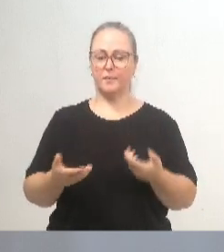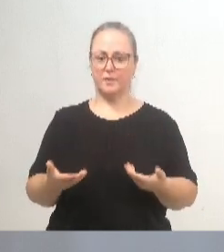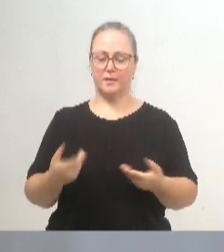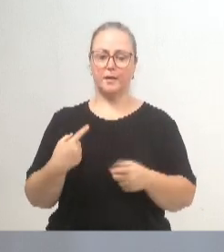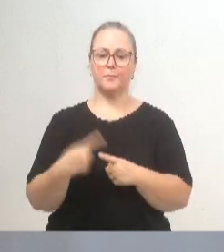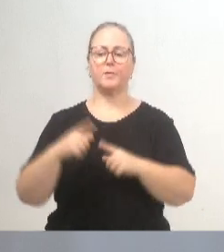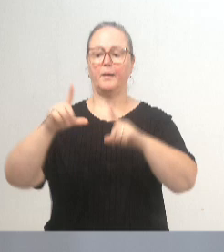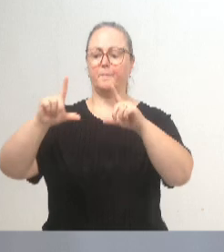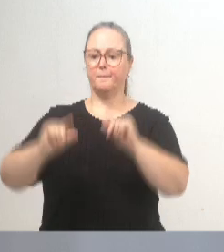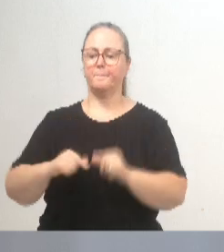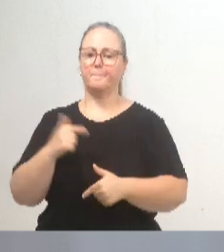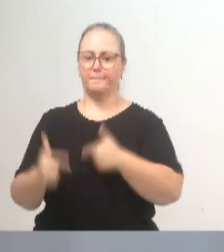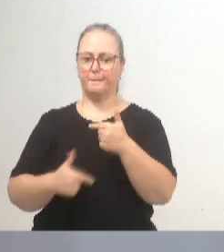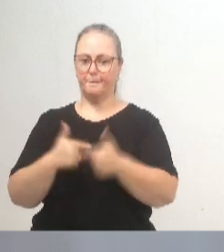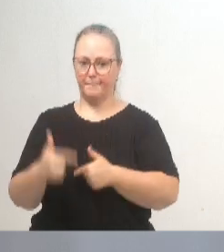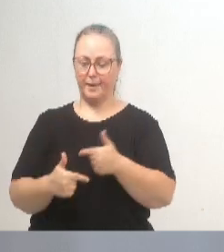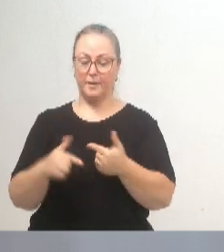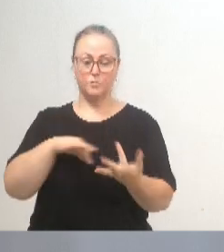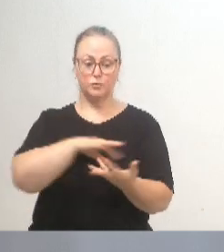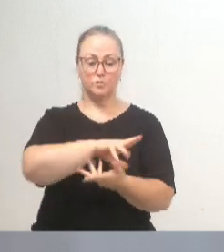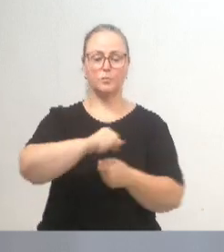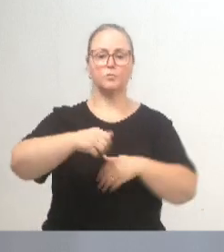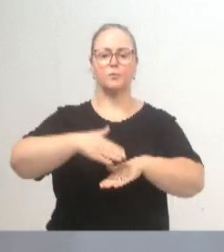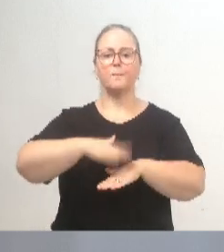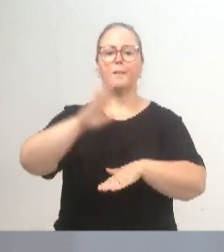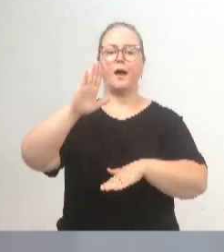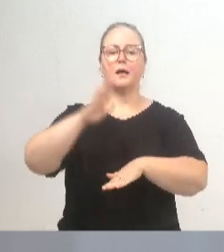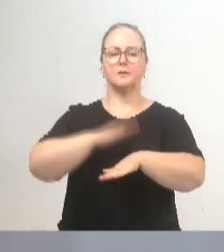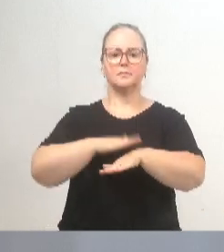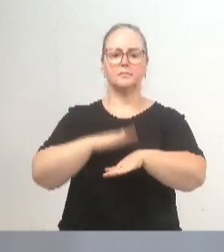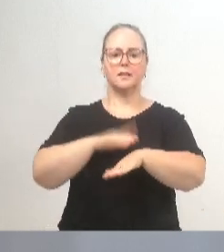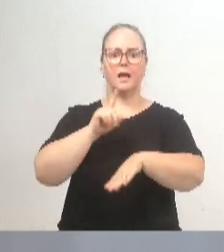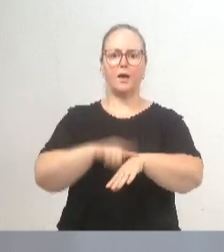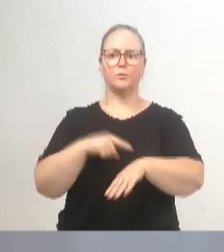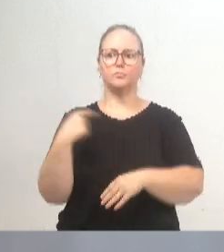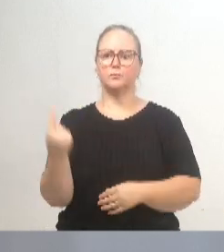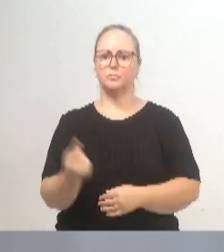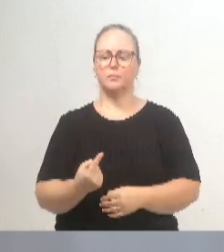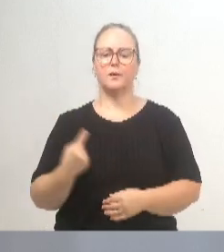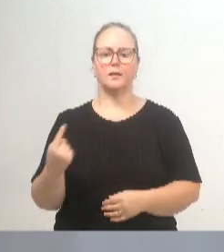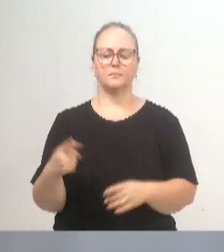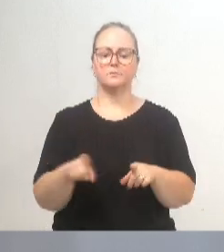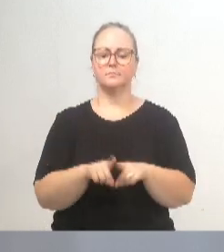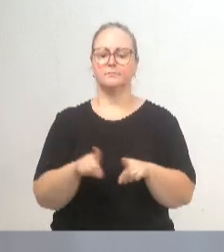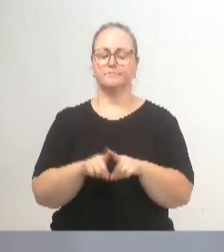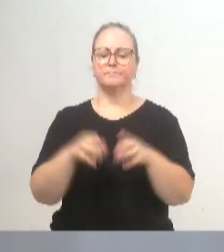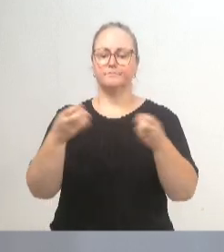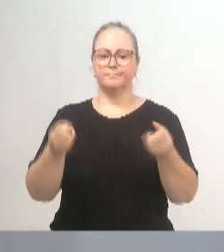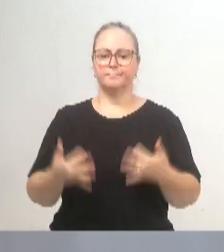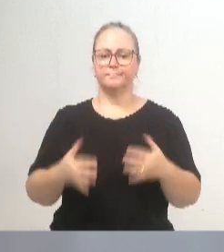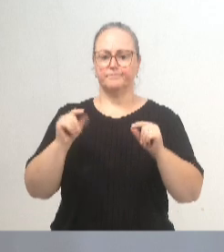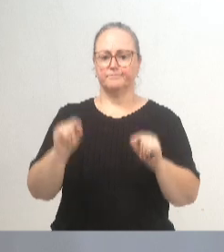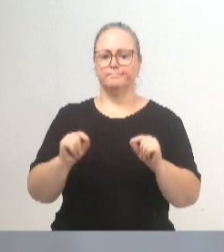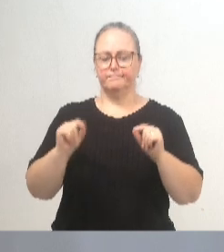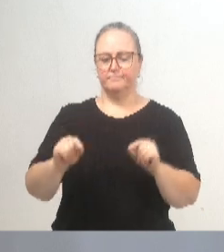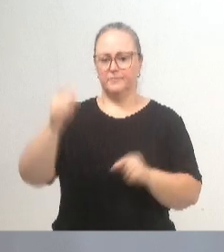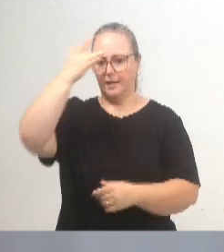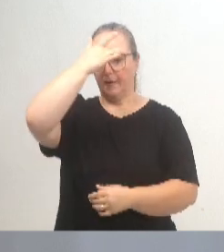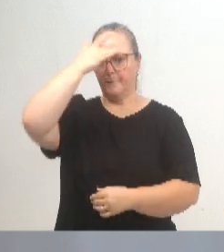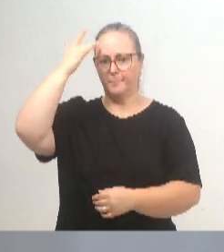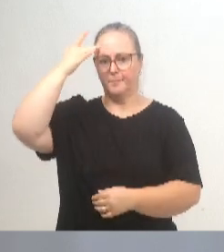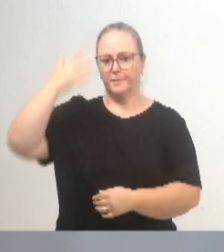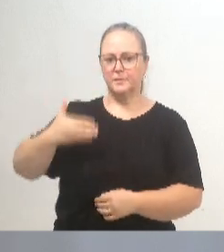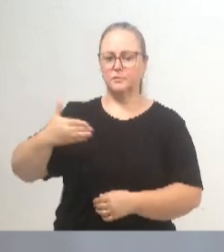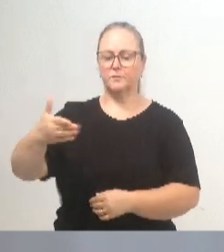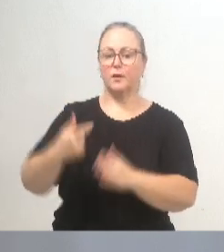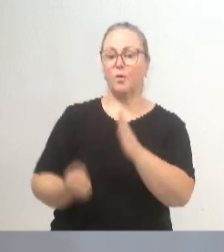a escala de trabalho, em um mundo cada vez mais automatizado, a gente também está falando que as pessoas vão passar a consumir